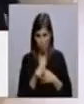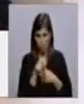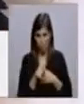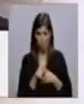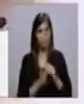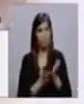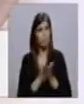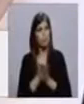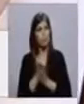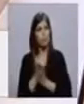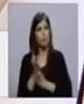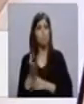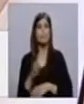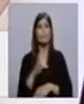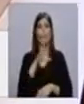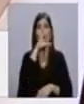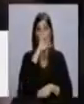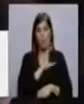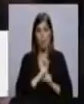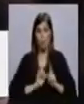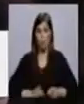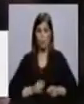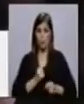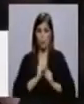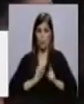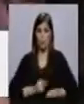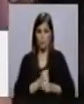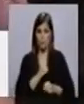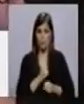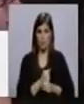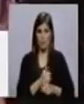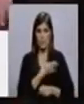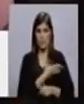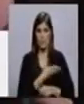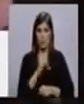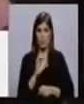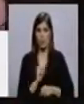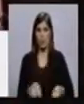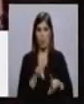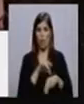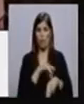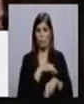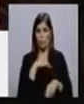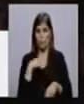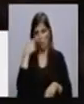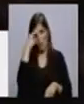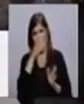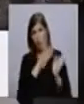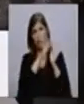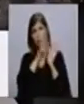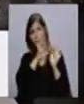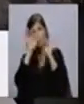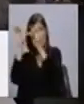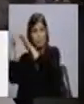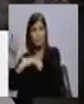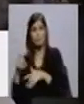Covilhã e que marca simbolicamente o início da profissão para 140 novos médicos. Iniciativa descentralizada e que é encarada como